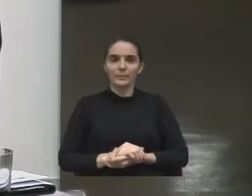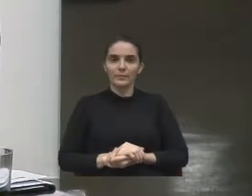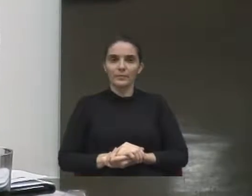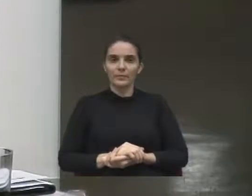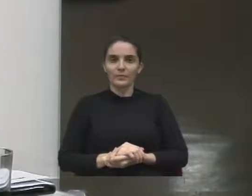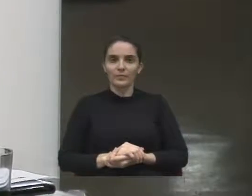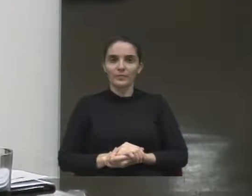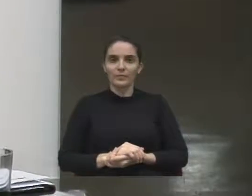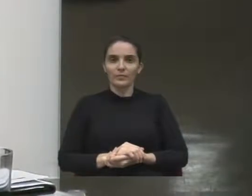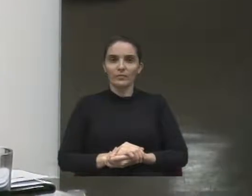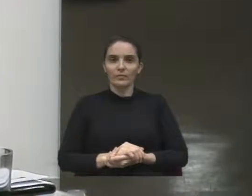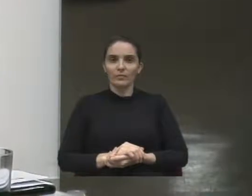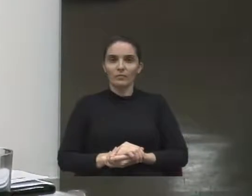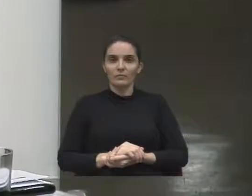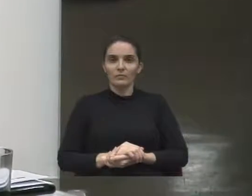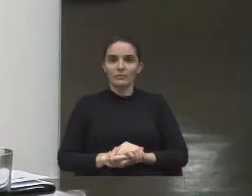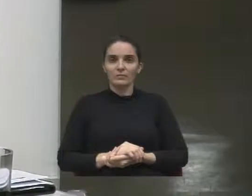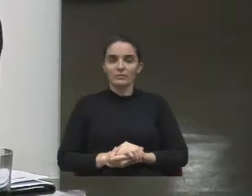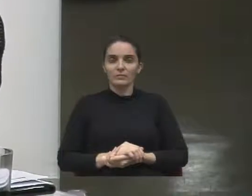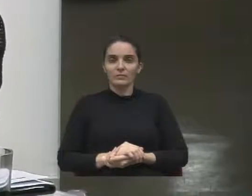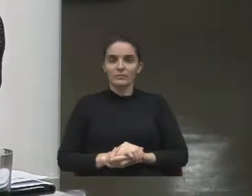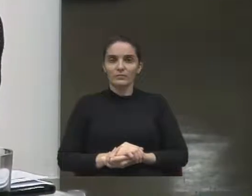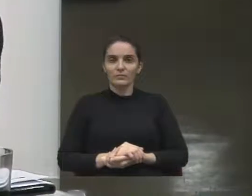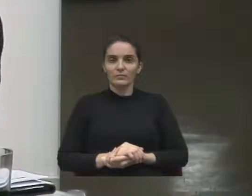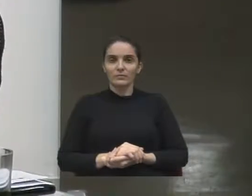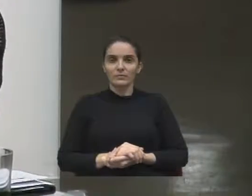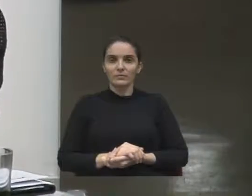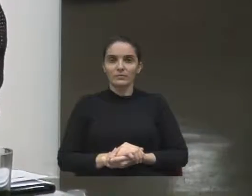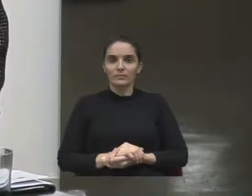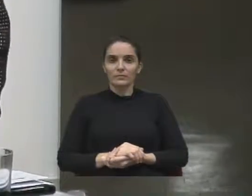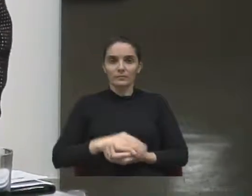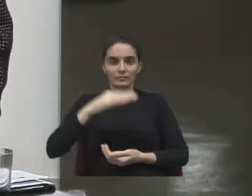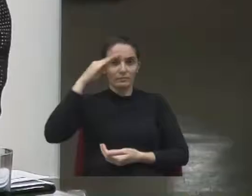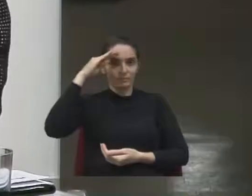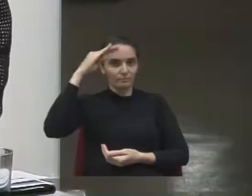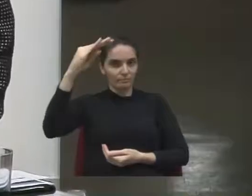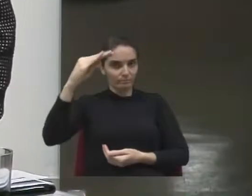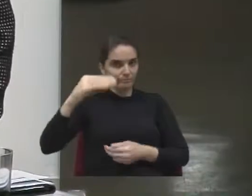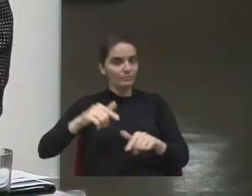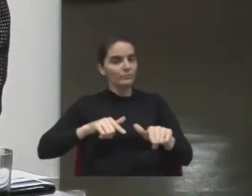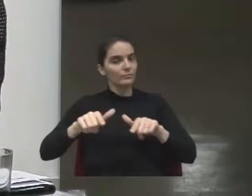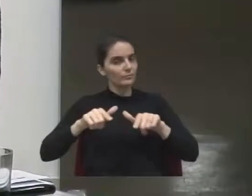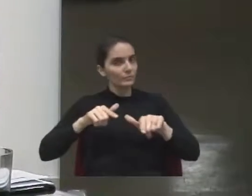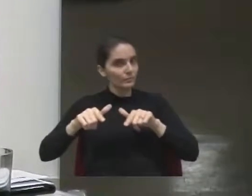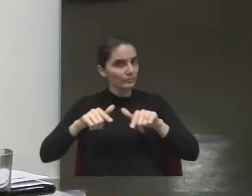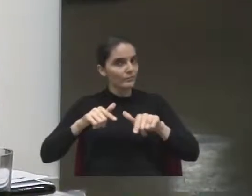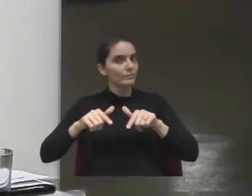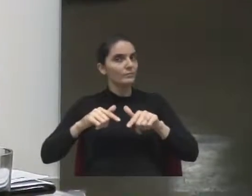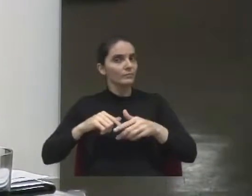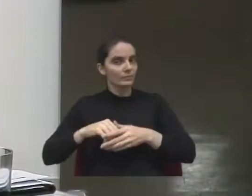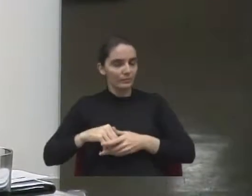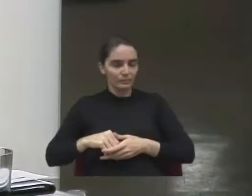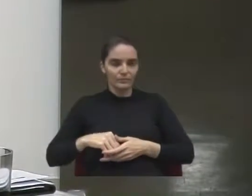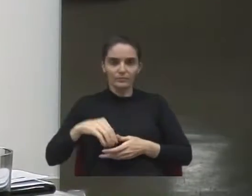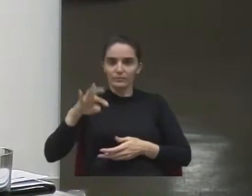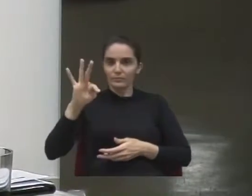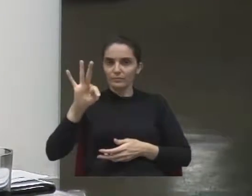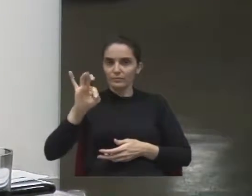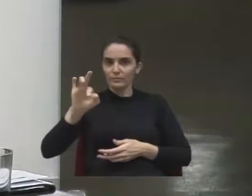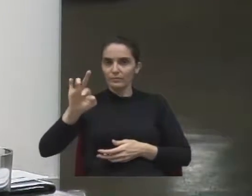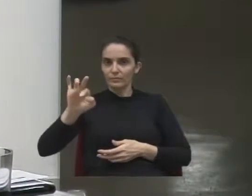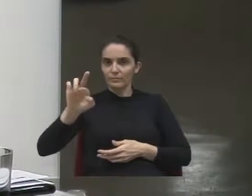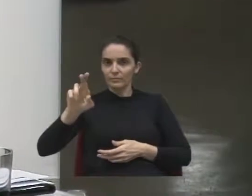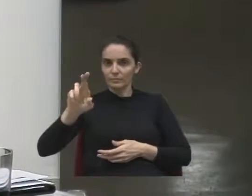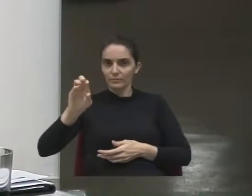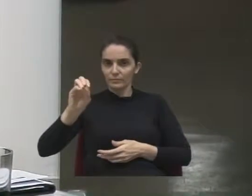Inúmeros são os trabalhos realizados por aqueles que ainda estão no tiro de guerra, como